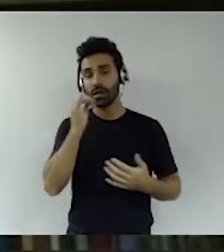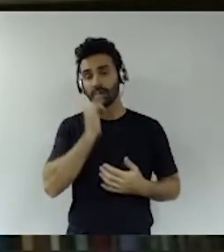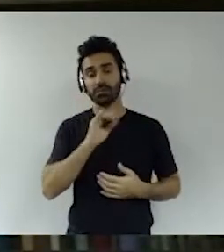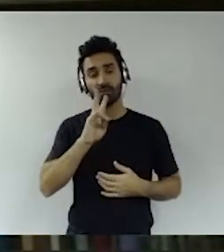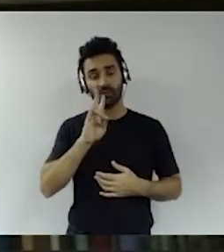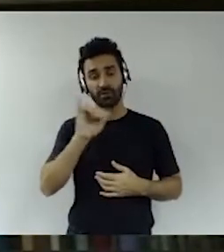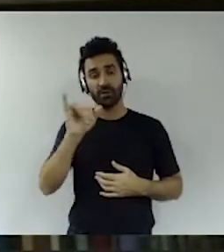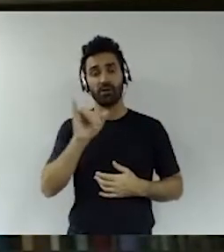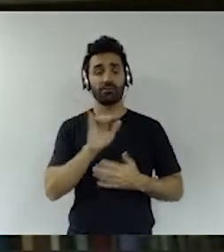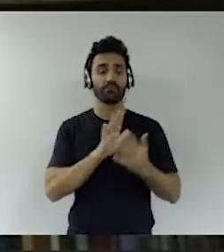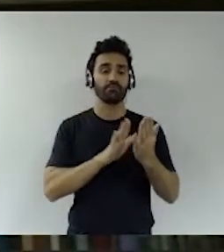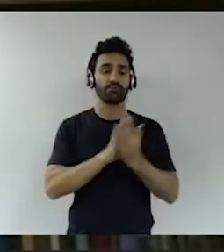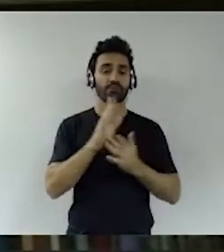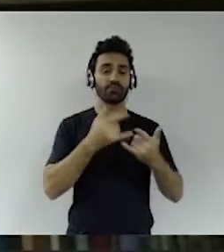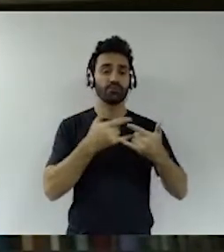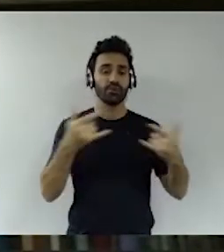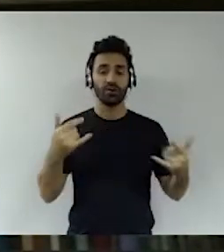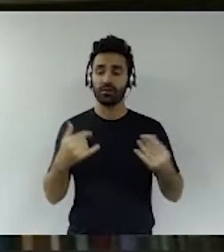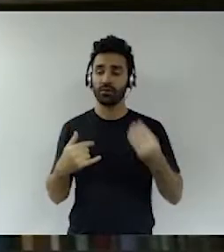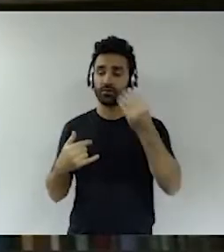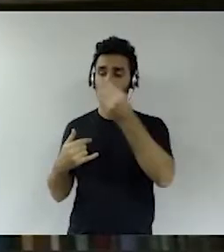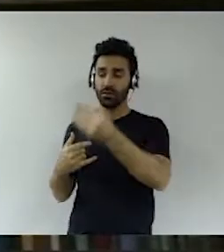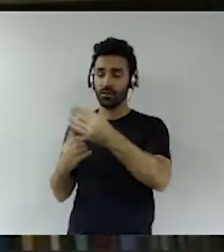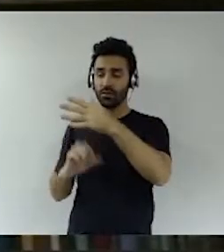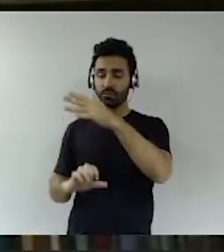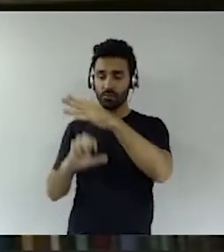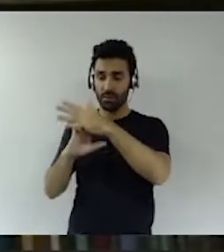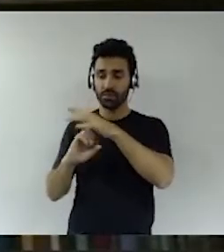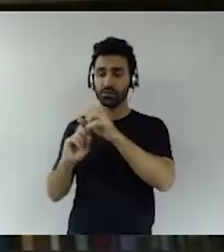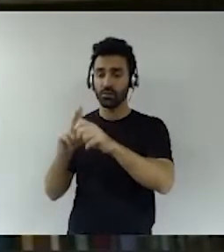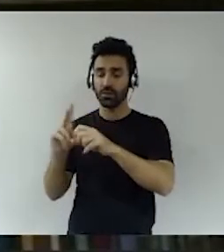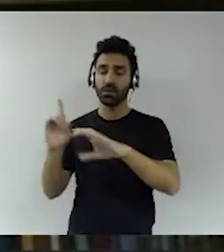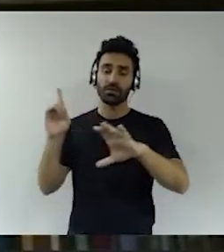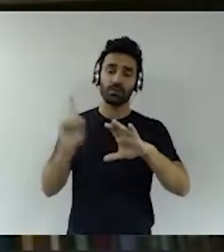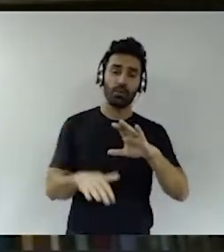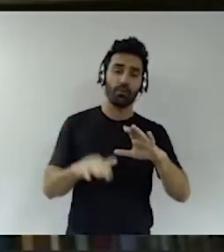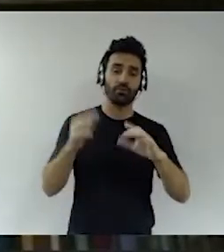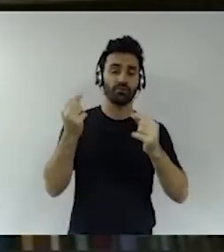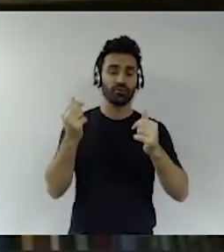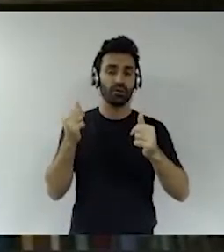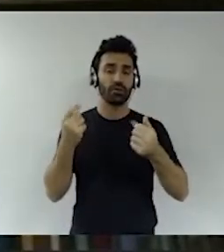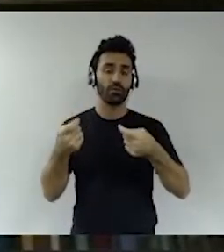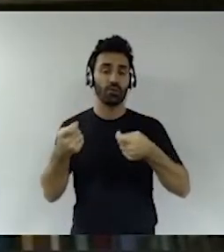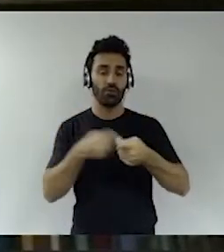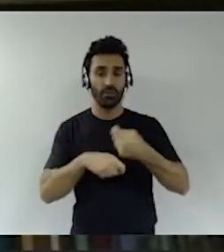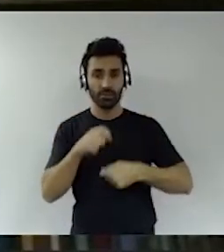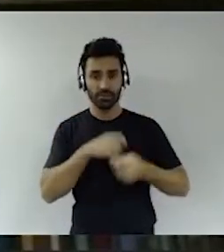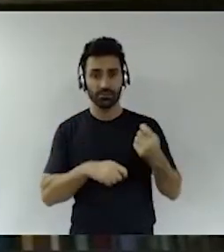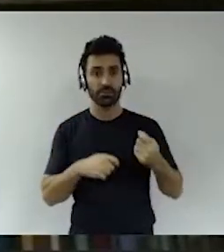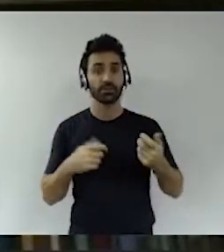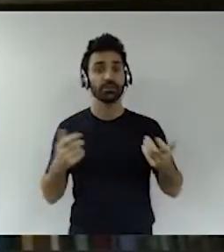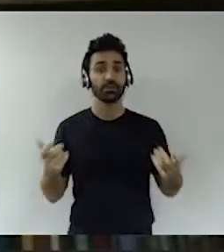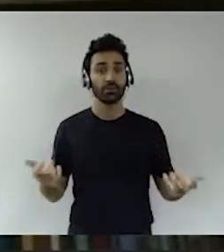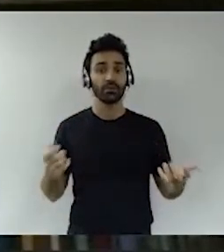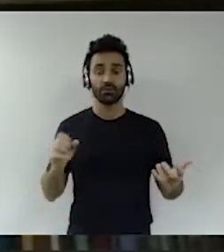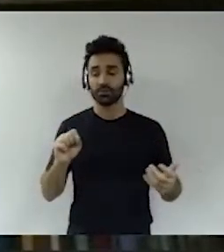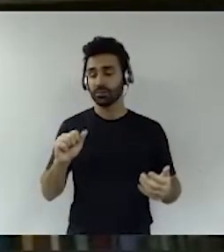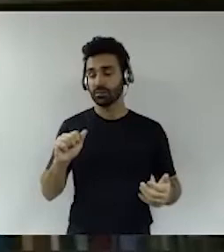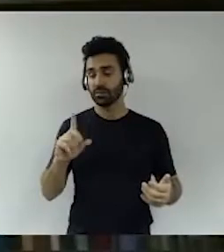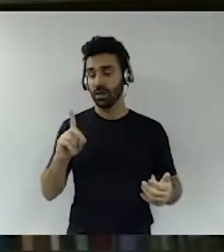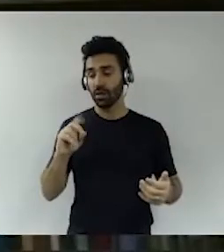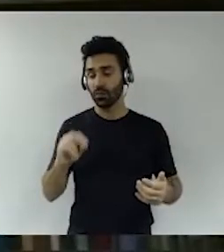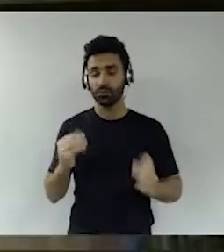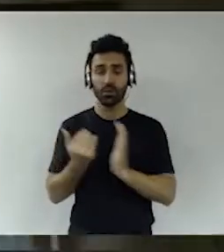cheque, vai entregar para esse fornecedor que vai depositar esse cheque, então, no seu banco comercial. O que vai acontecer? O seu saldo vai aumentar